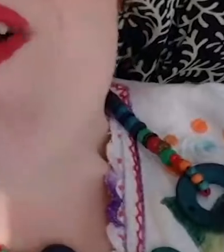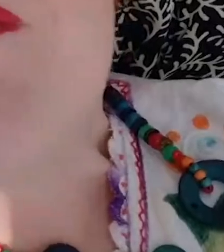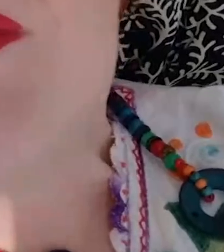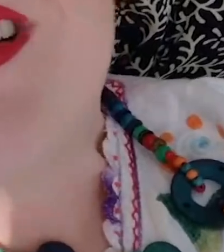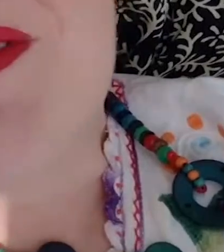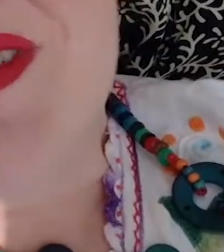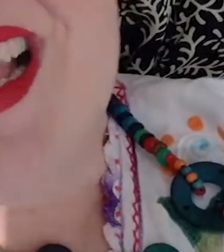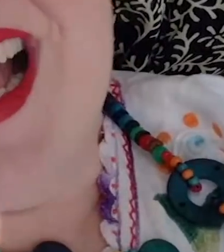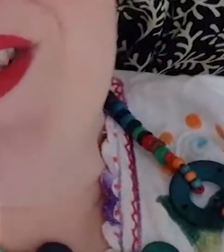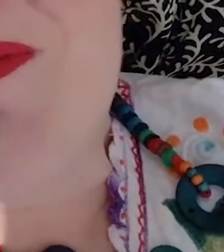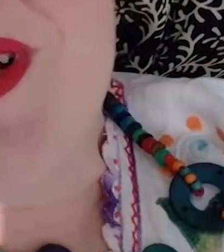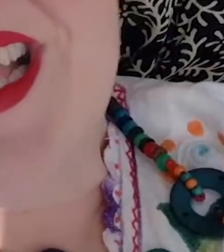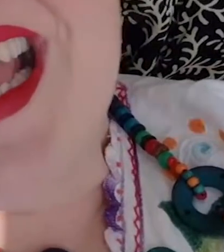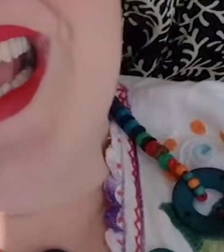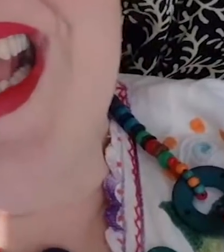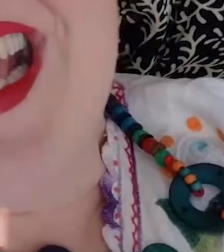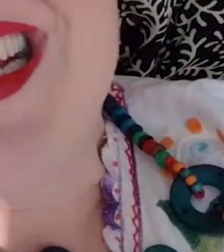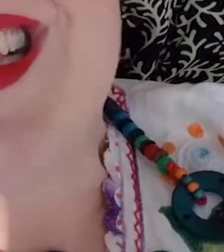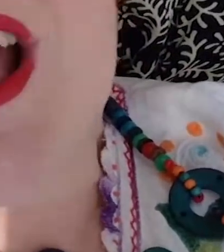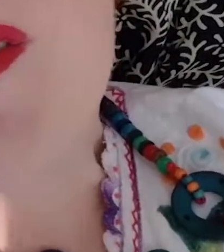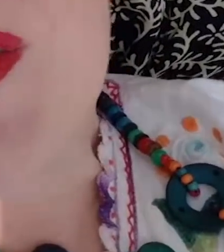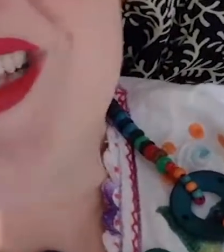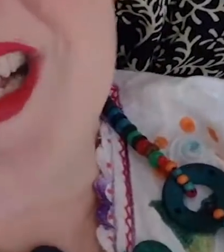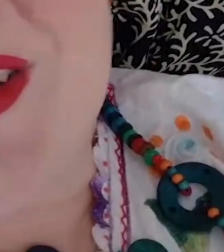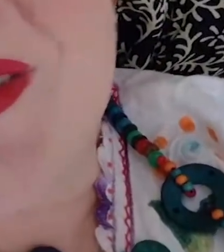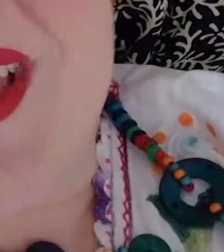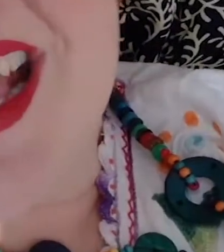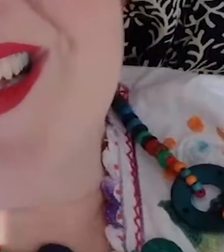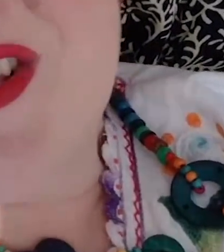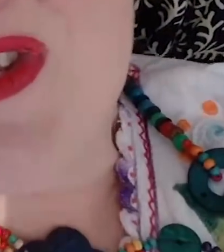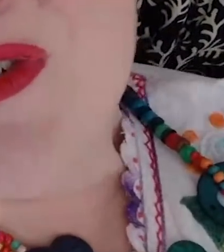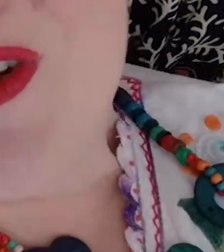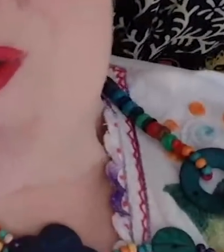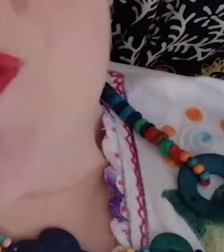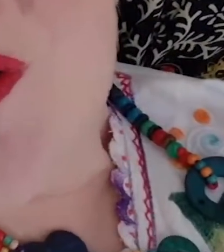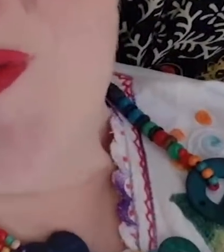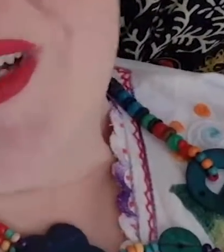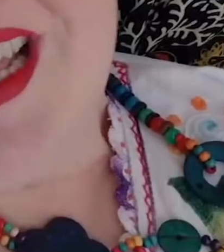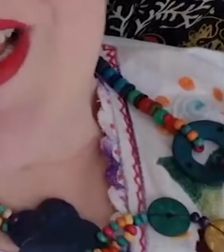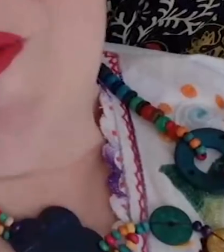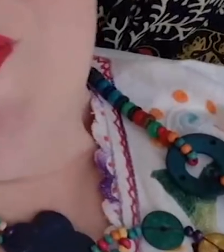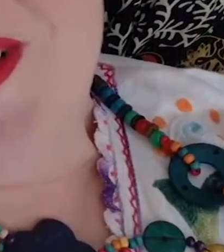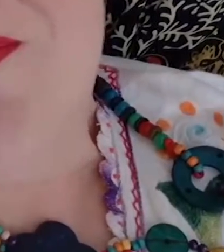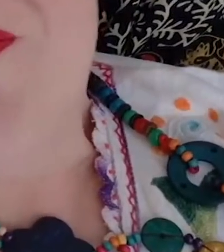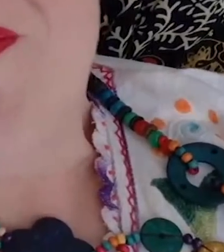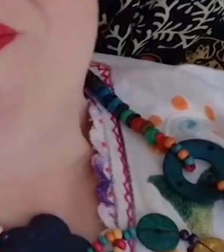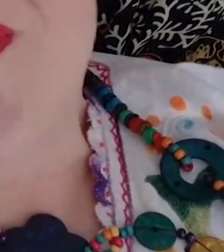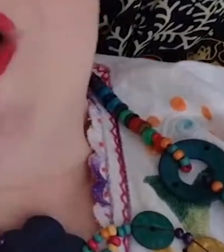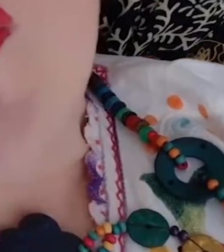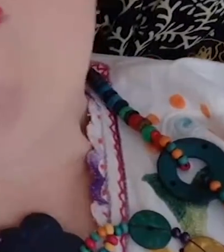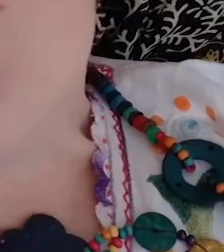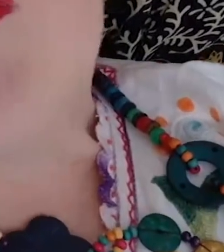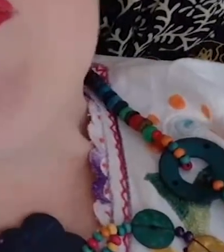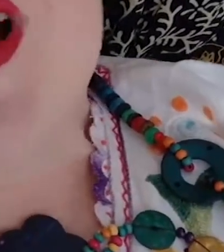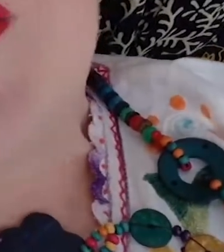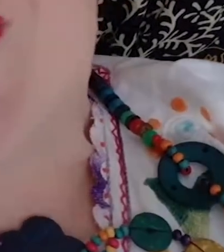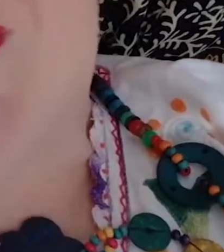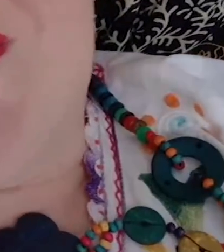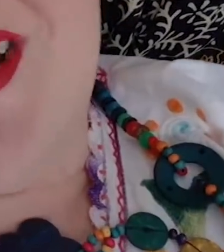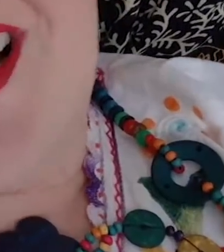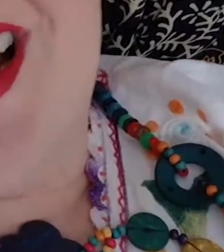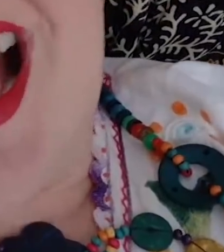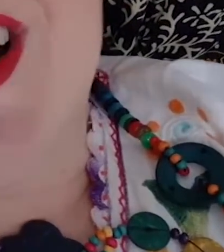Eu fiquei com muita vontade porque Celso Sisto, quem assistiu o nosso encontro anterior, ouviu